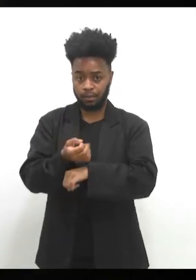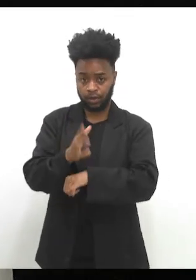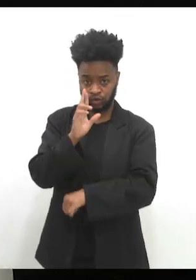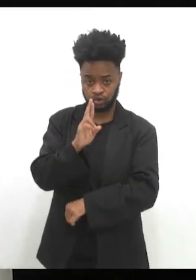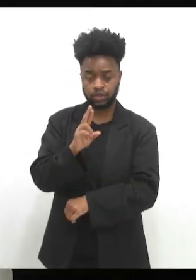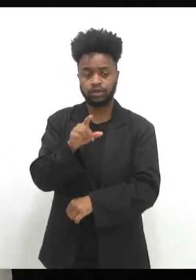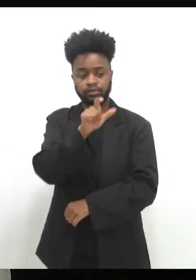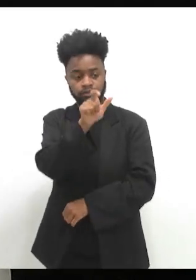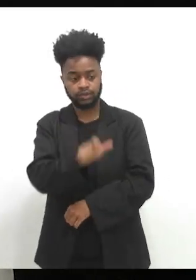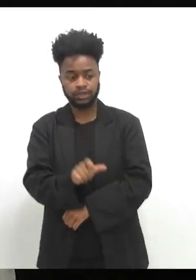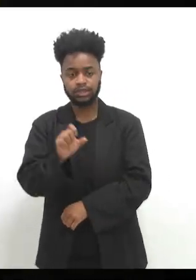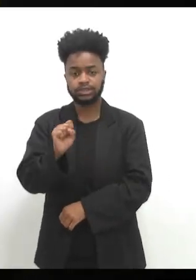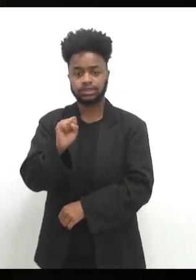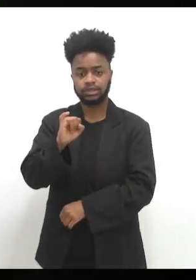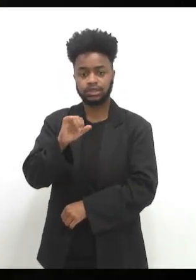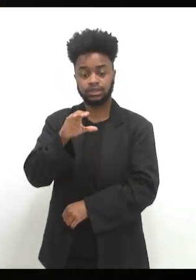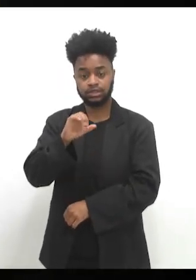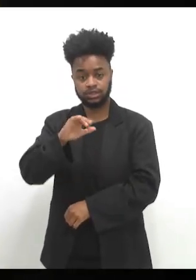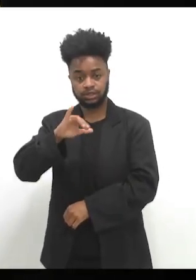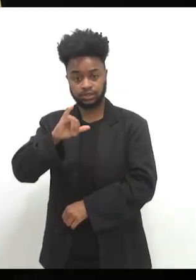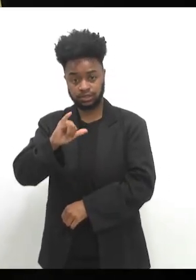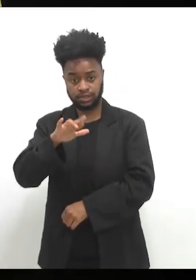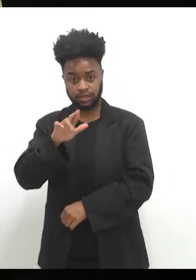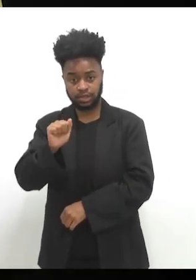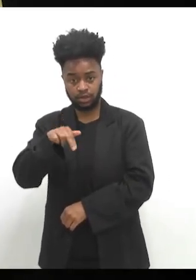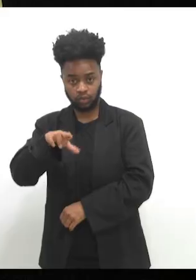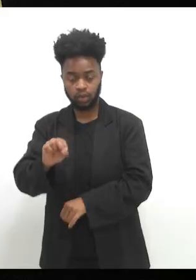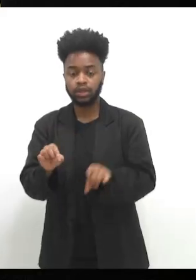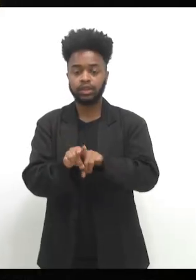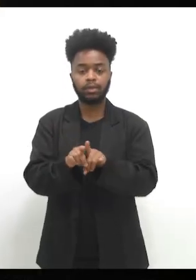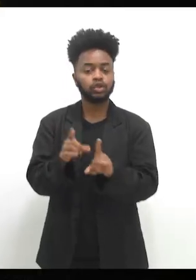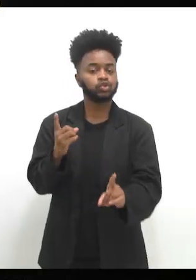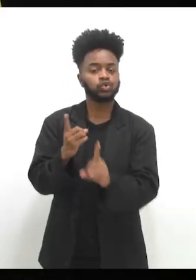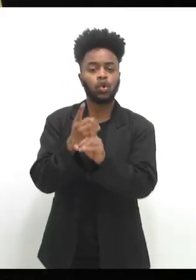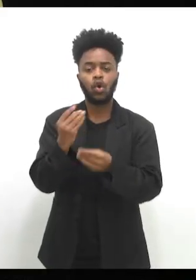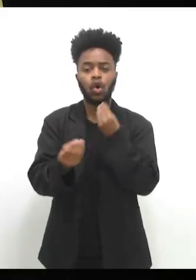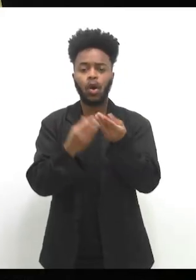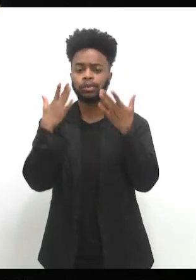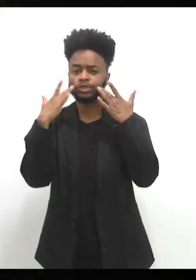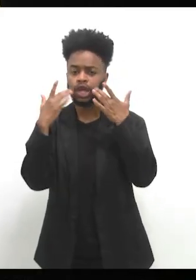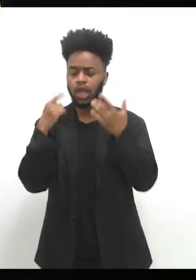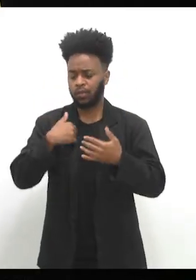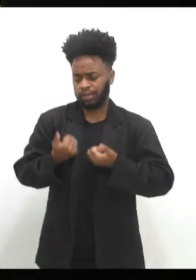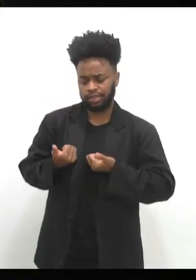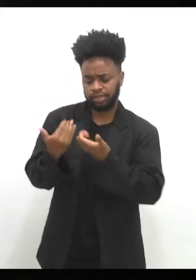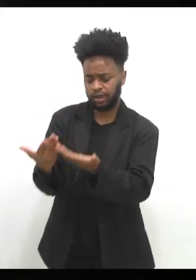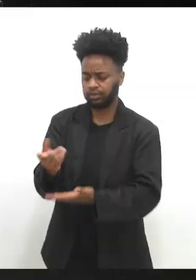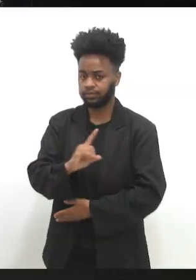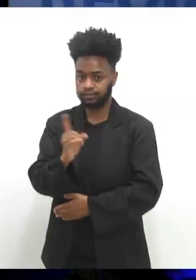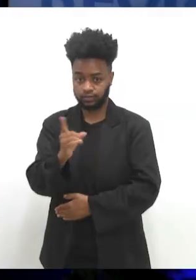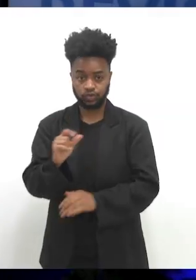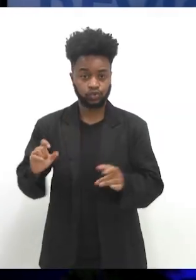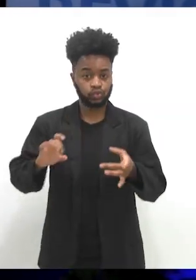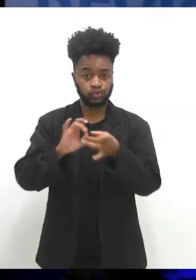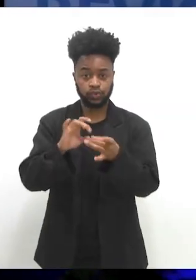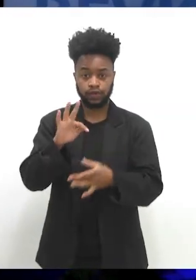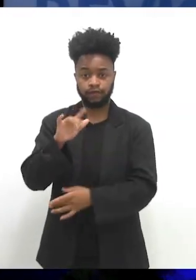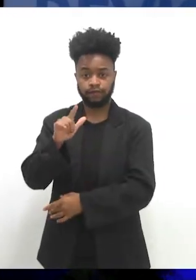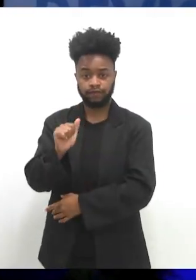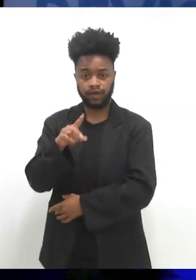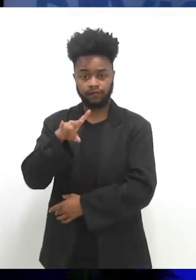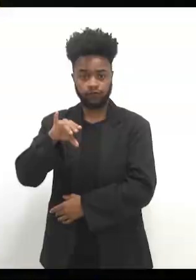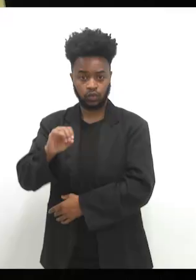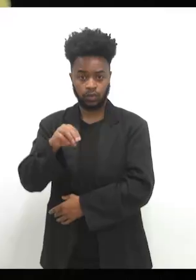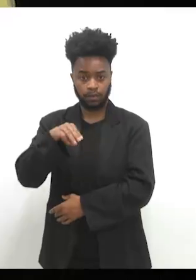maestro Cyrano Salles. E para a gente descobrir o sucesso da peça Eu Não Me Entrego Não, com o dramaturgo e jornalista